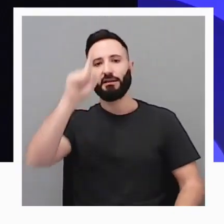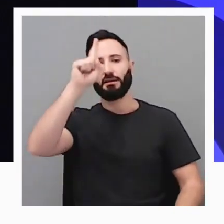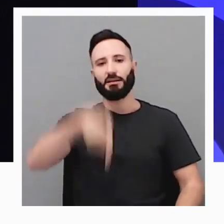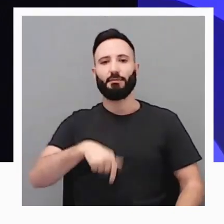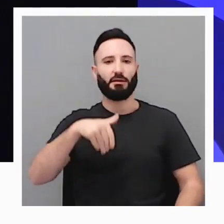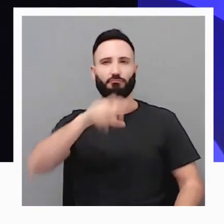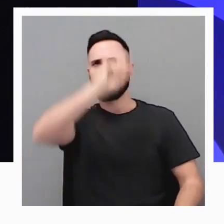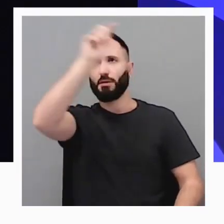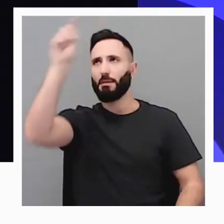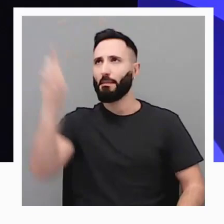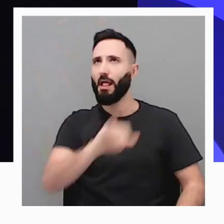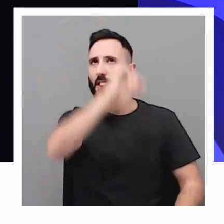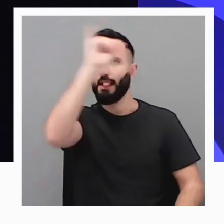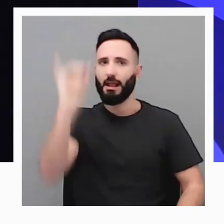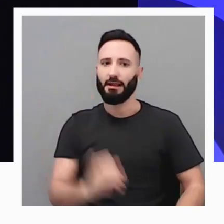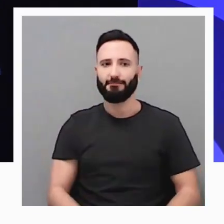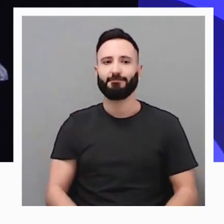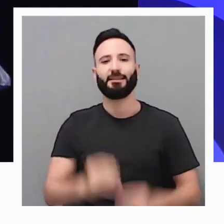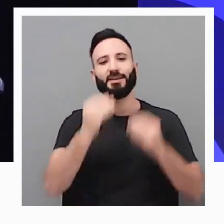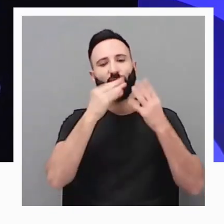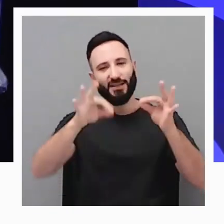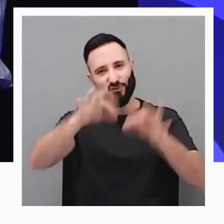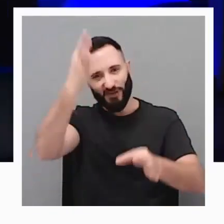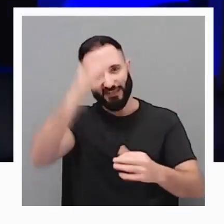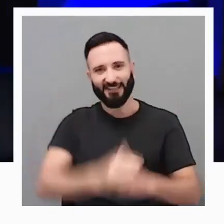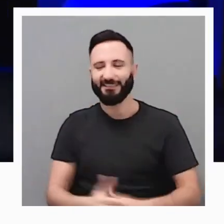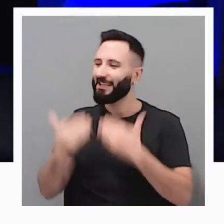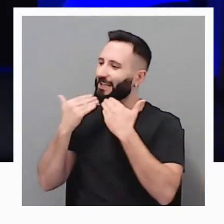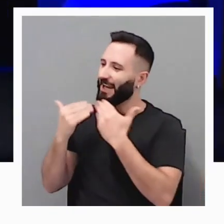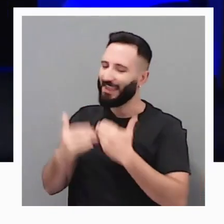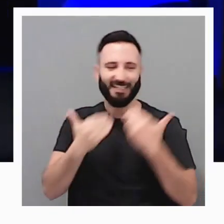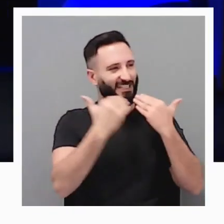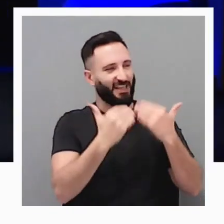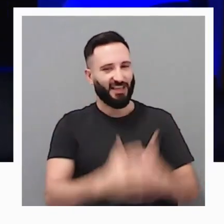otras. Tânia, buena suerte. Muchas gracias. Gracias.